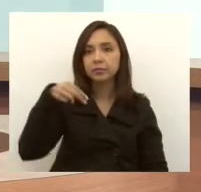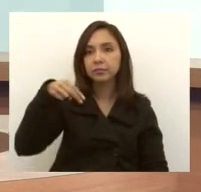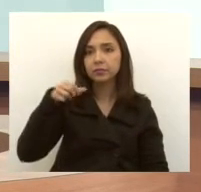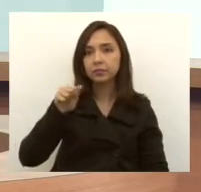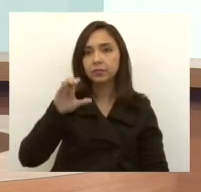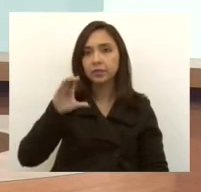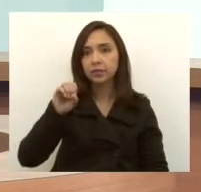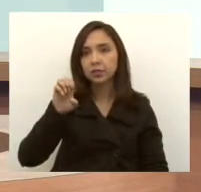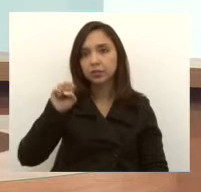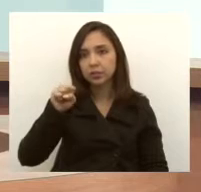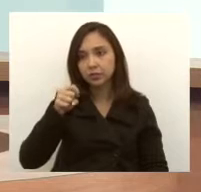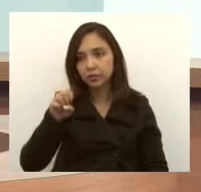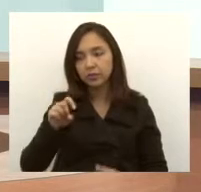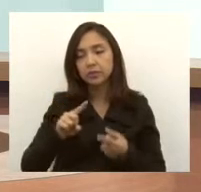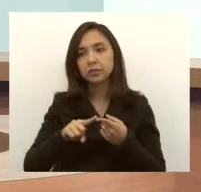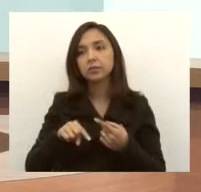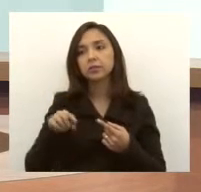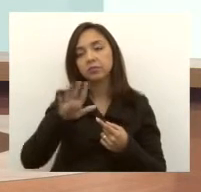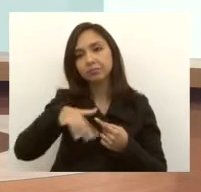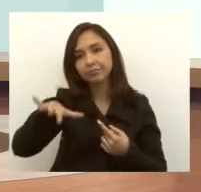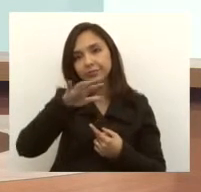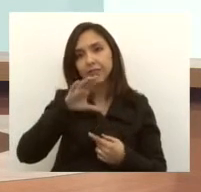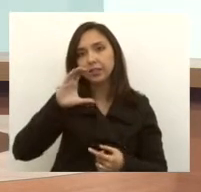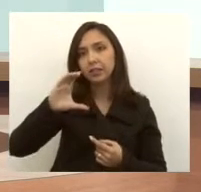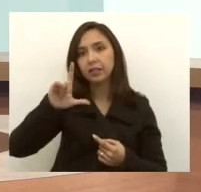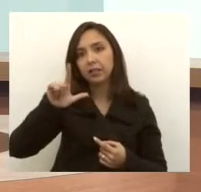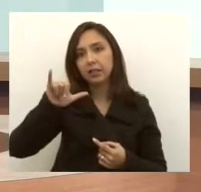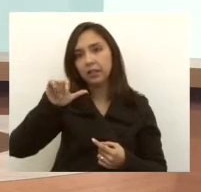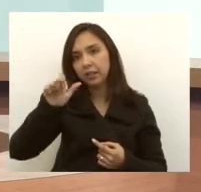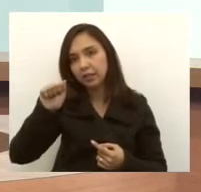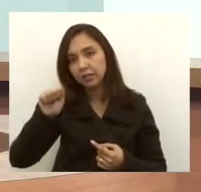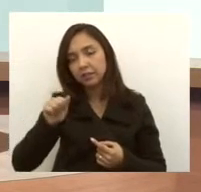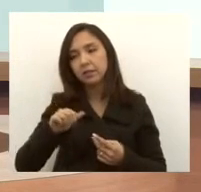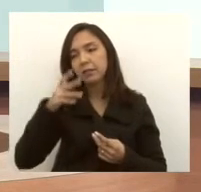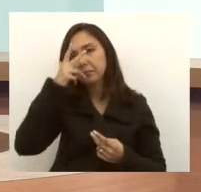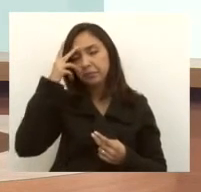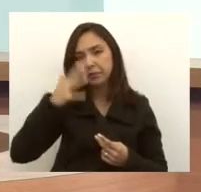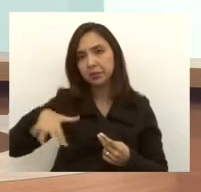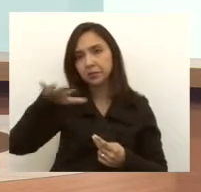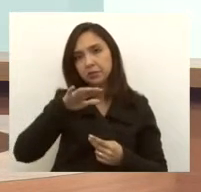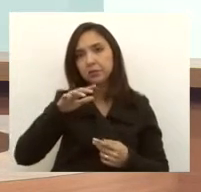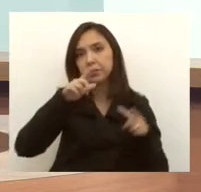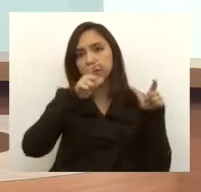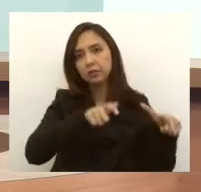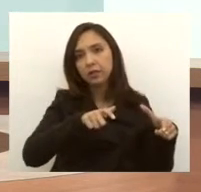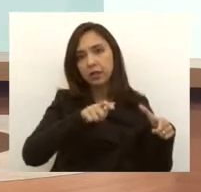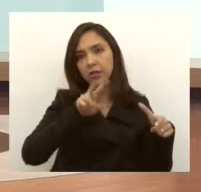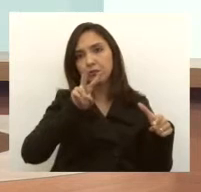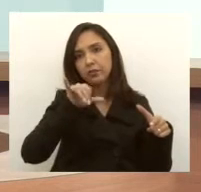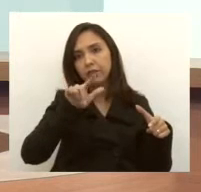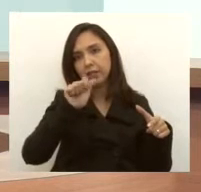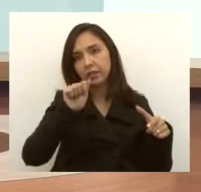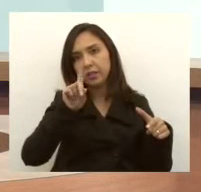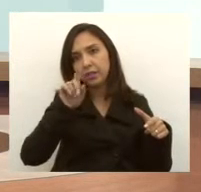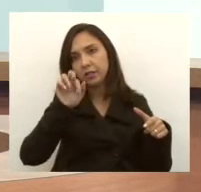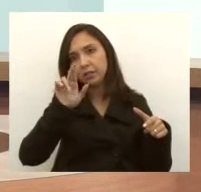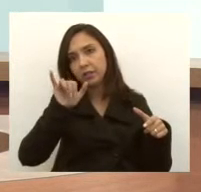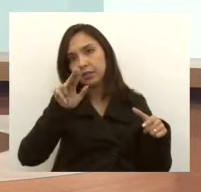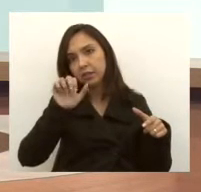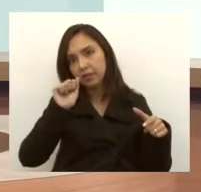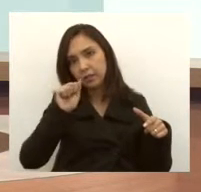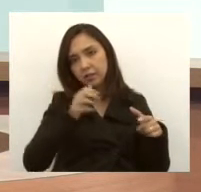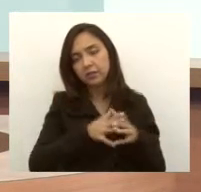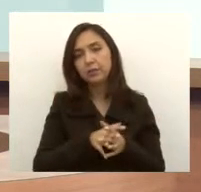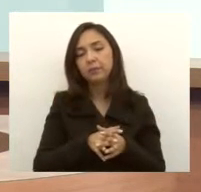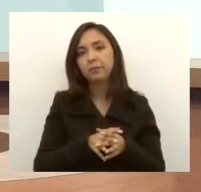a dona Augusta, o Toninho da Nações, a Clélia, o pessoal do Jardim Adriana, Claudião do Guaraci, a Nena